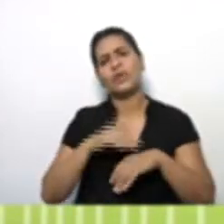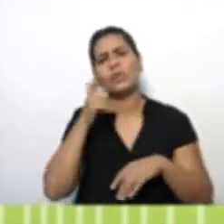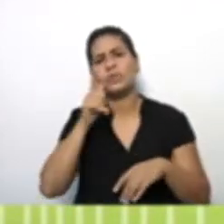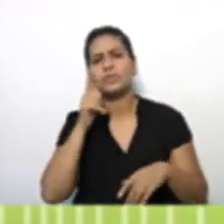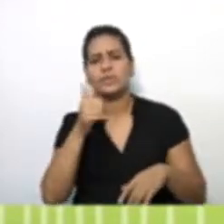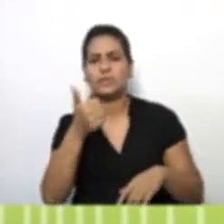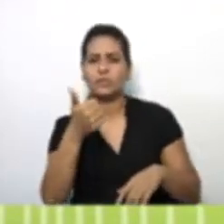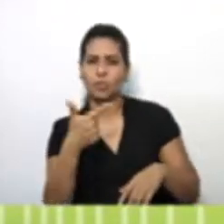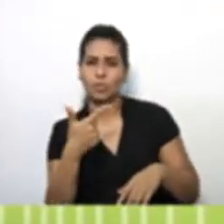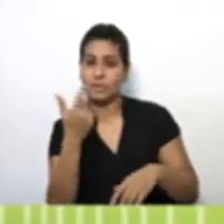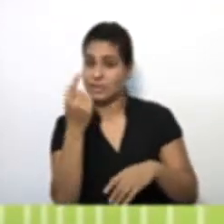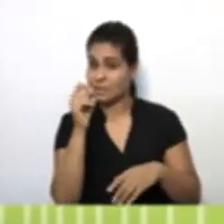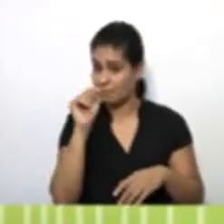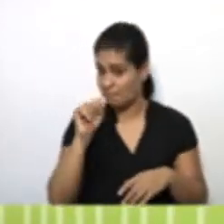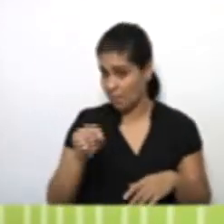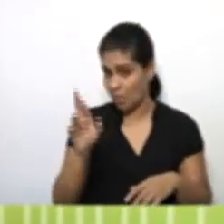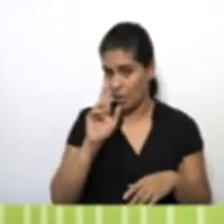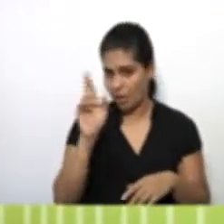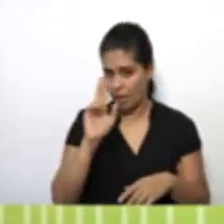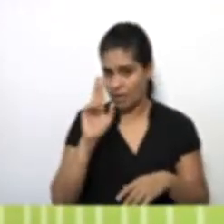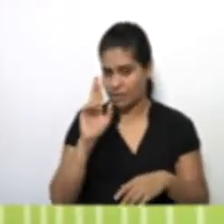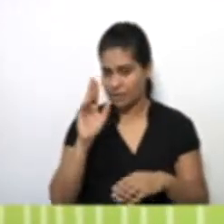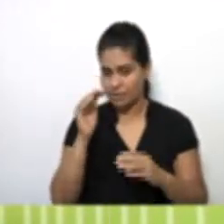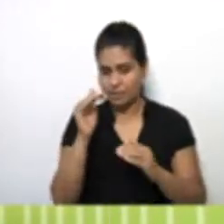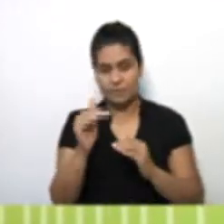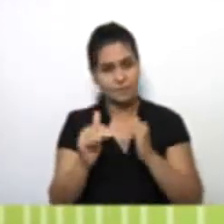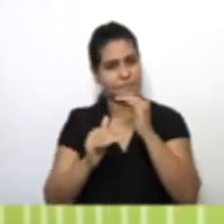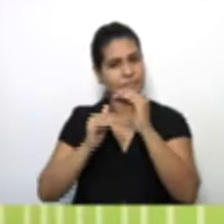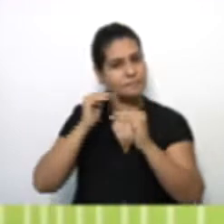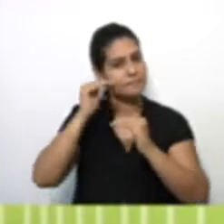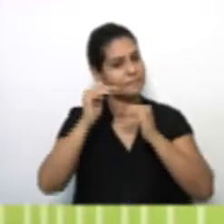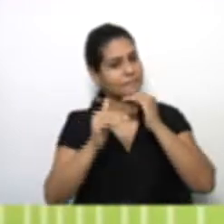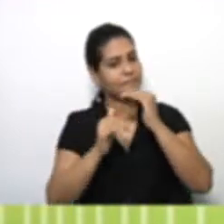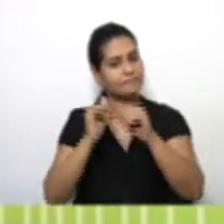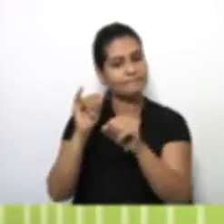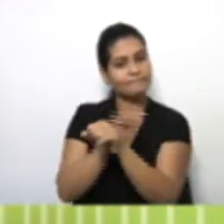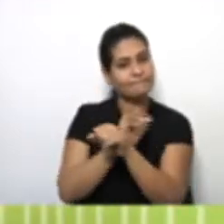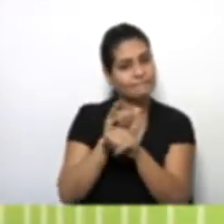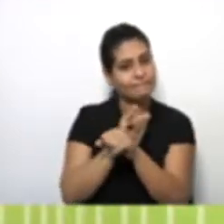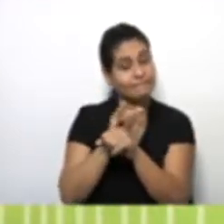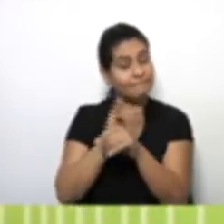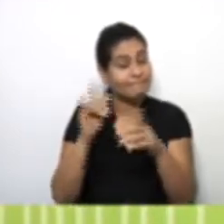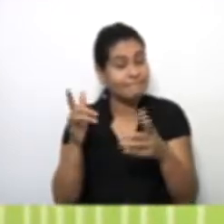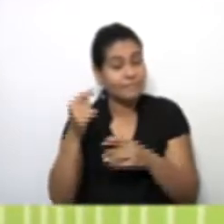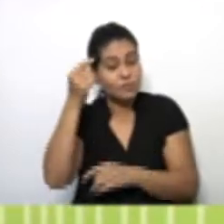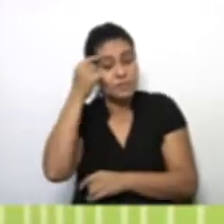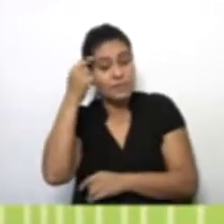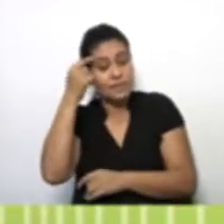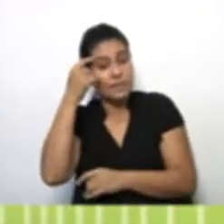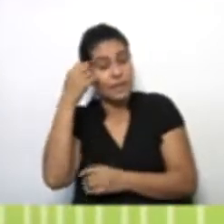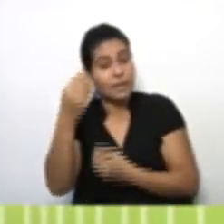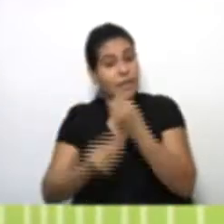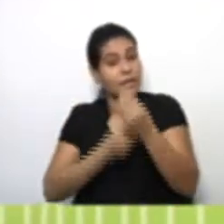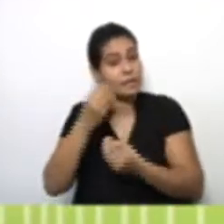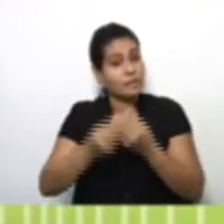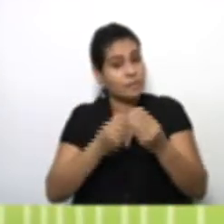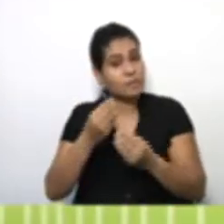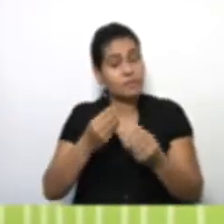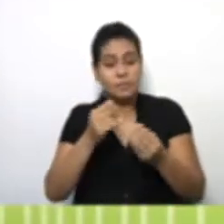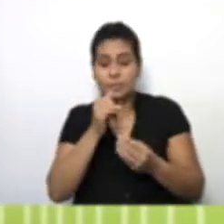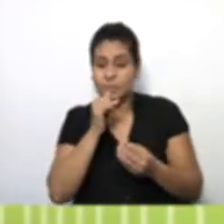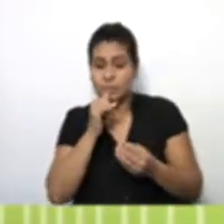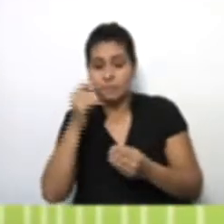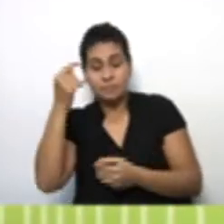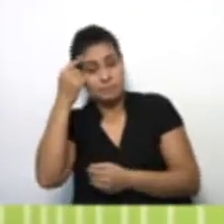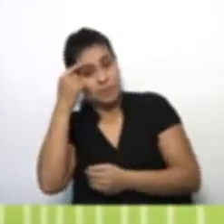a minha meta financeira. A evolução do pensamento estratégico começou a partir daí, tá? Dessa situação de exatamente,